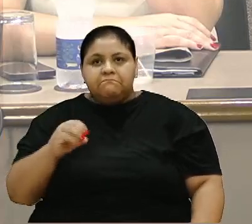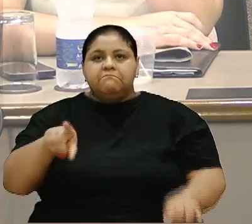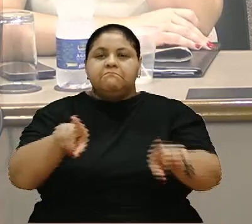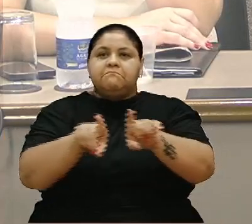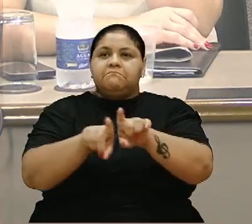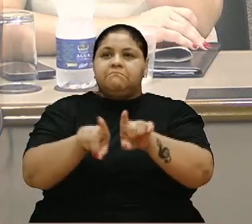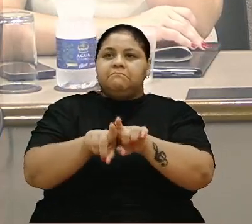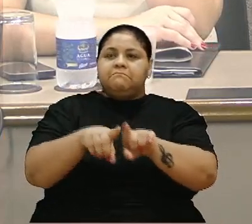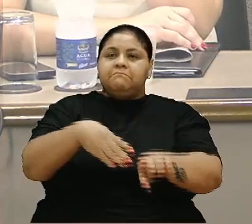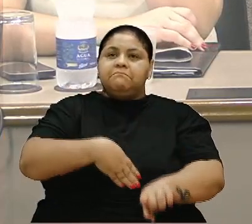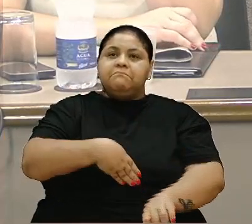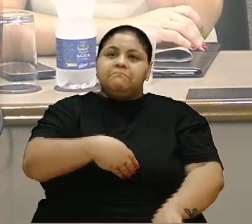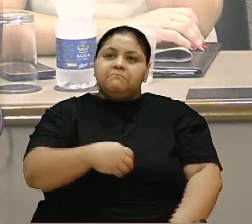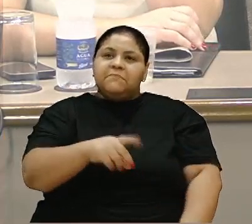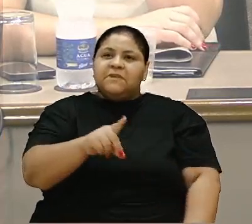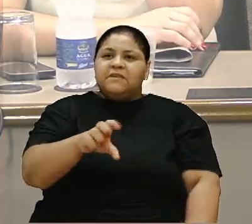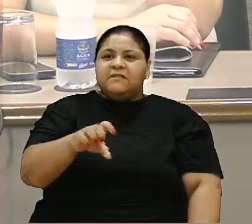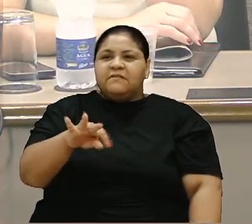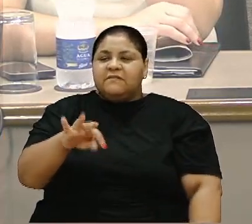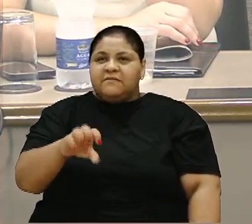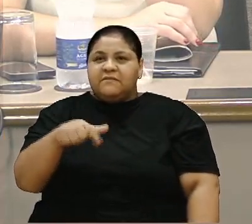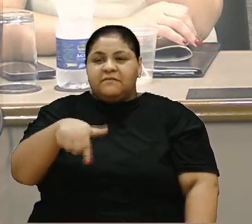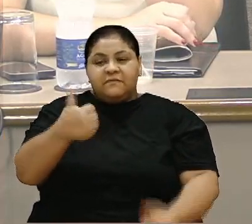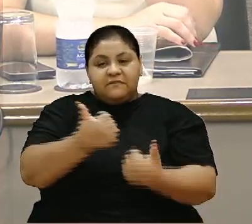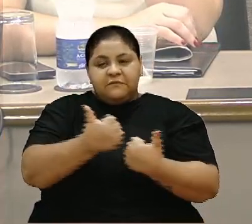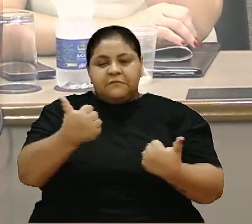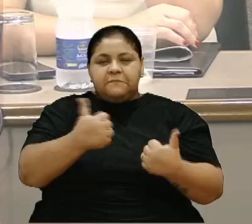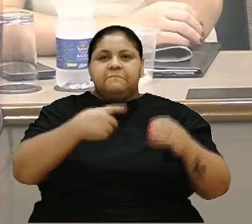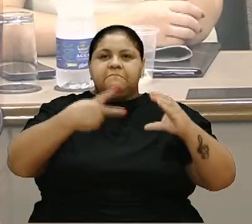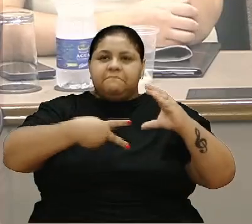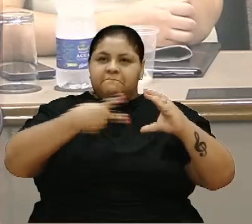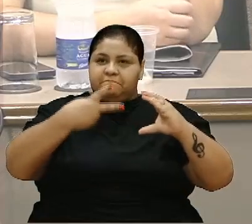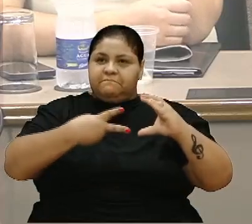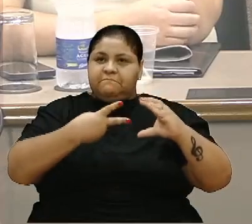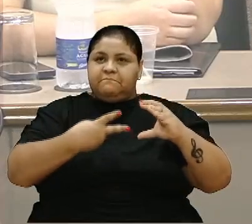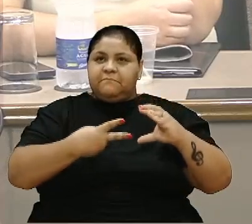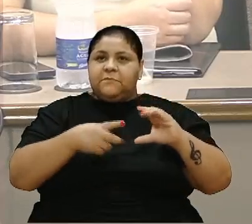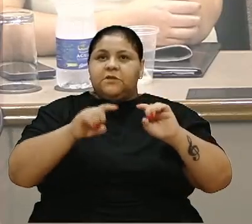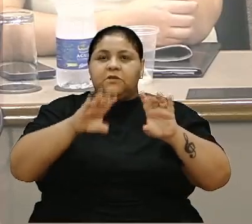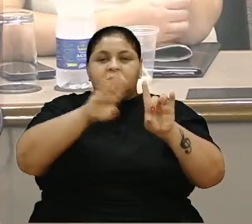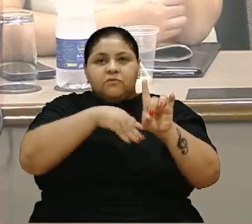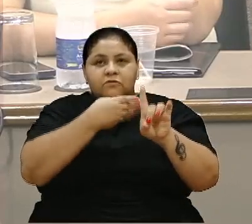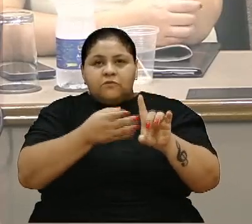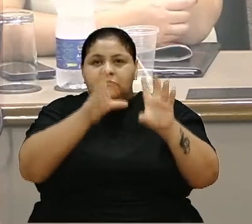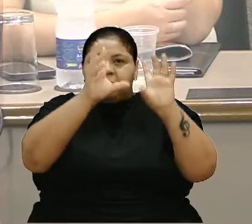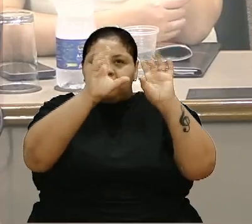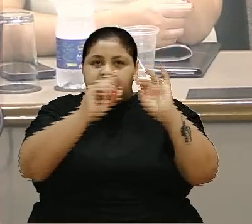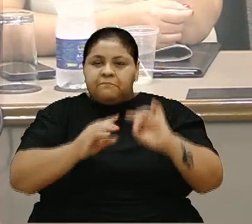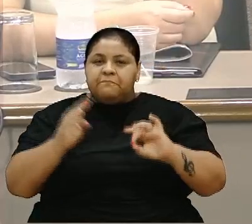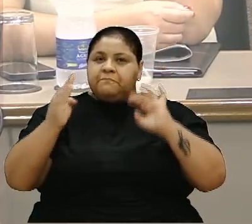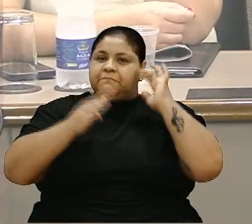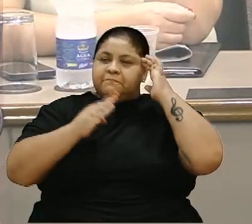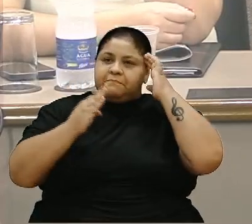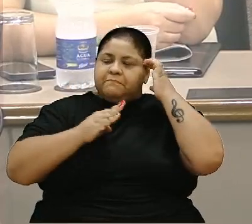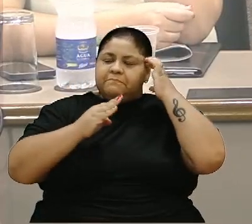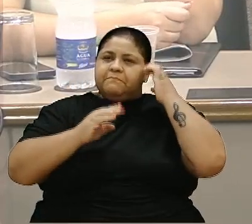Duarte, filho da dona Beth, nossa assessora aqui na Câmara de Vereadores. E só uma homenagem especial, muito rapidamente também,